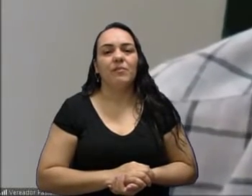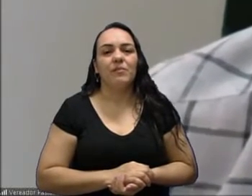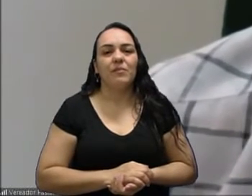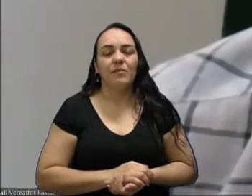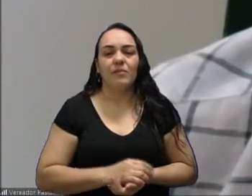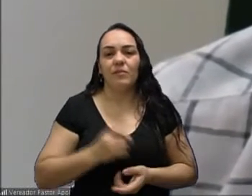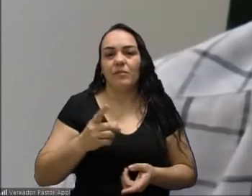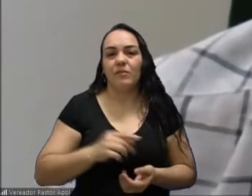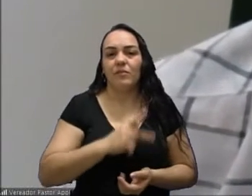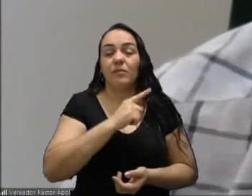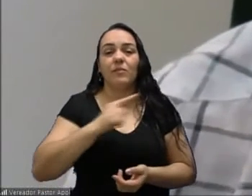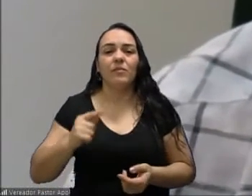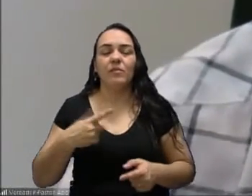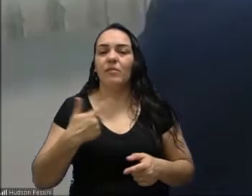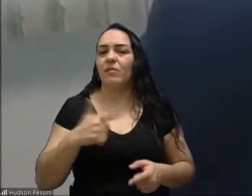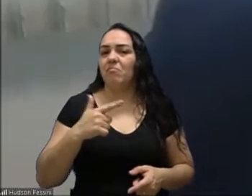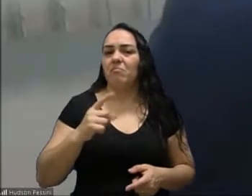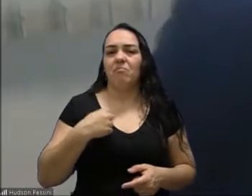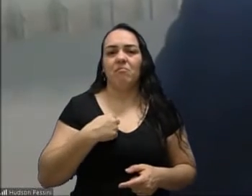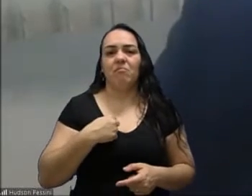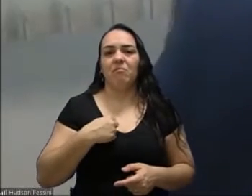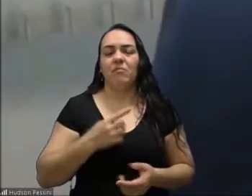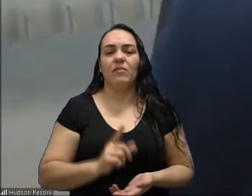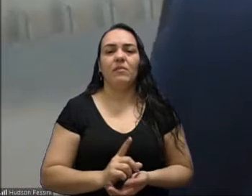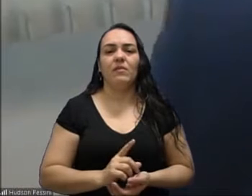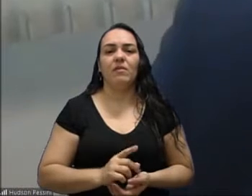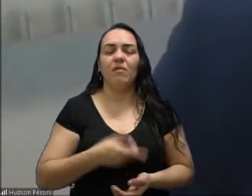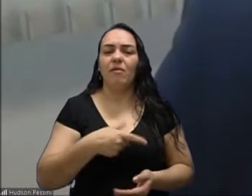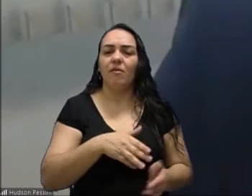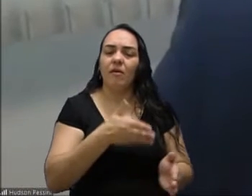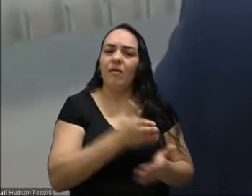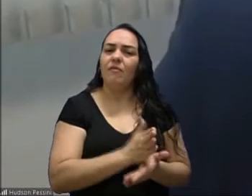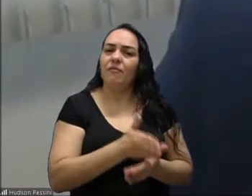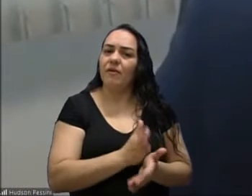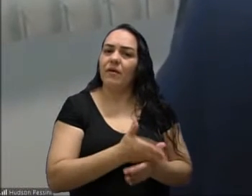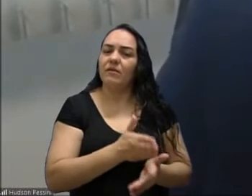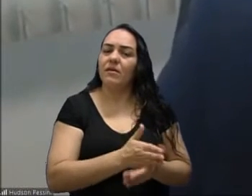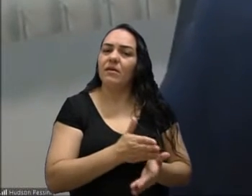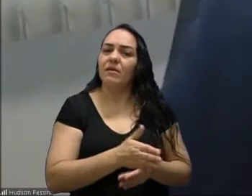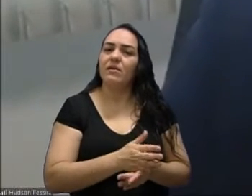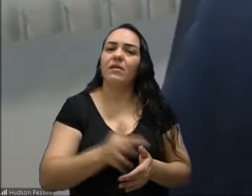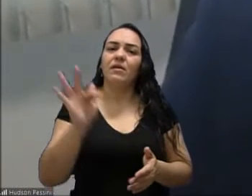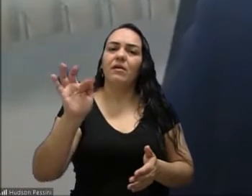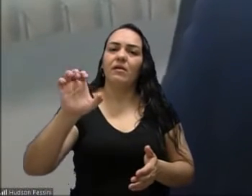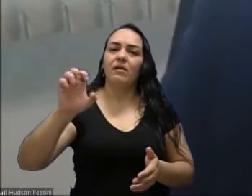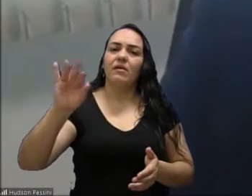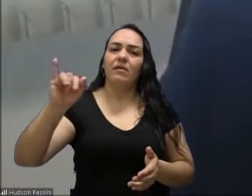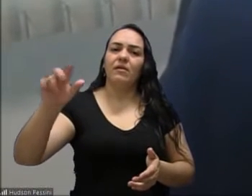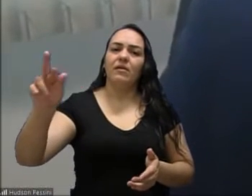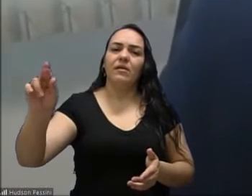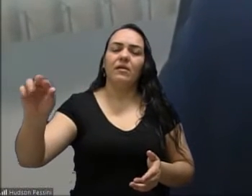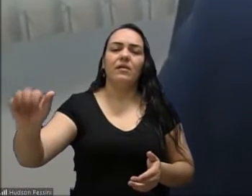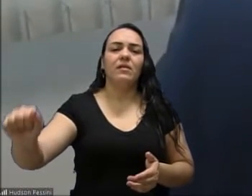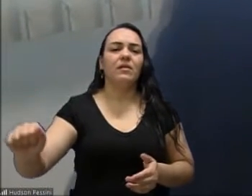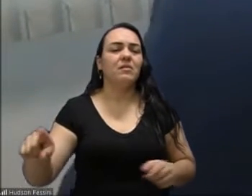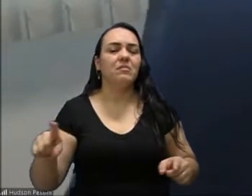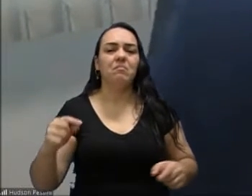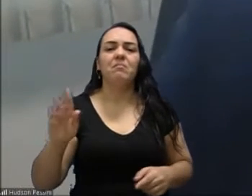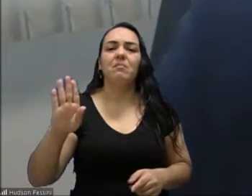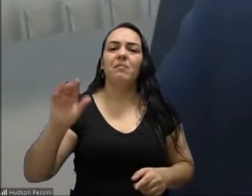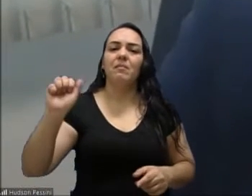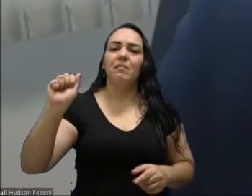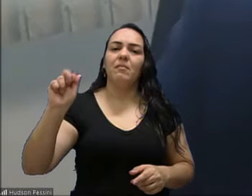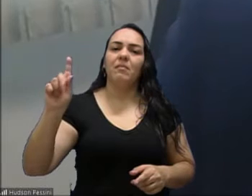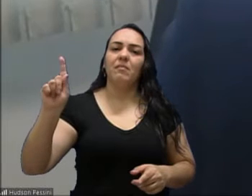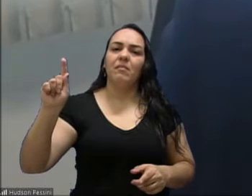então. Presidente, eu não sou um frequentador da atual Feira da Barganha, fui lá algumas vezes só, inclusive